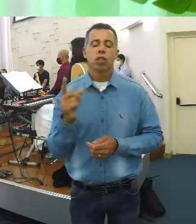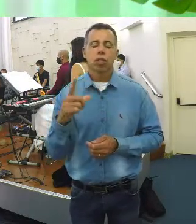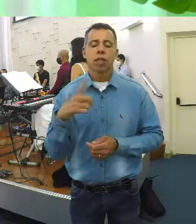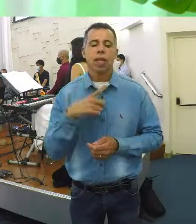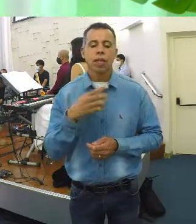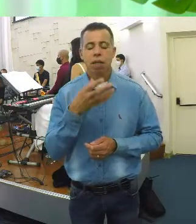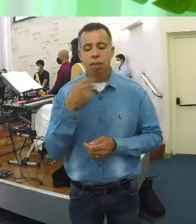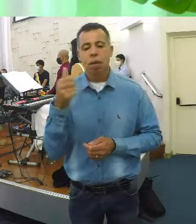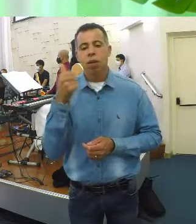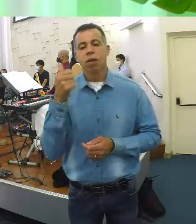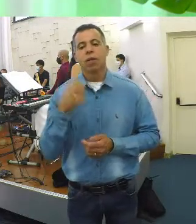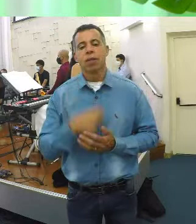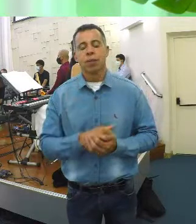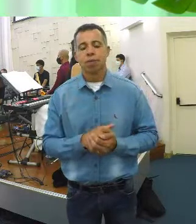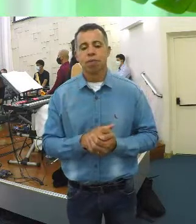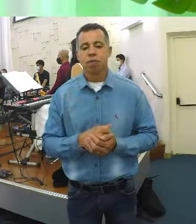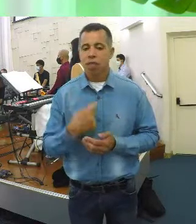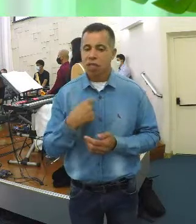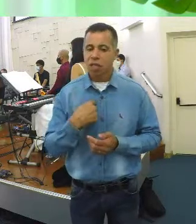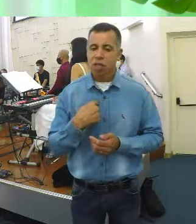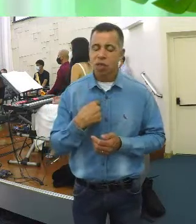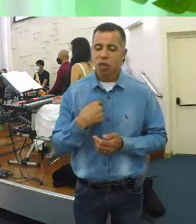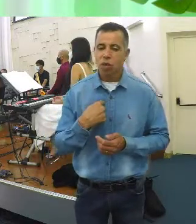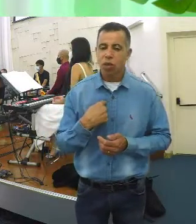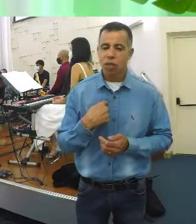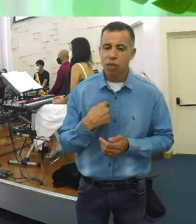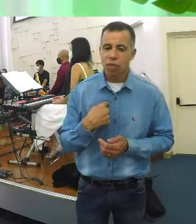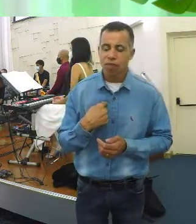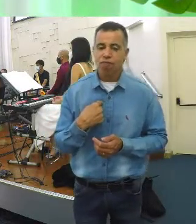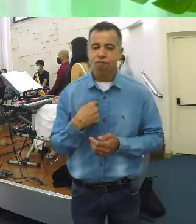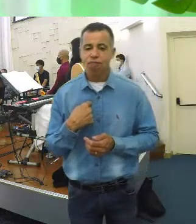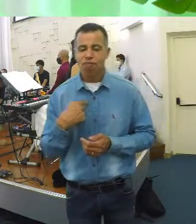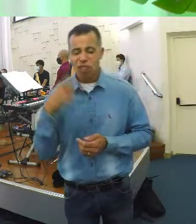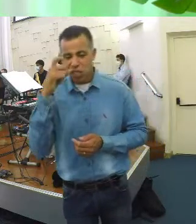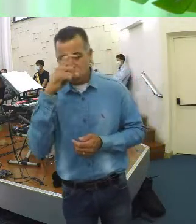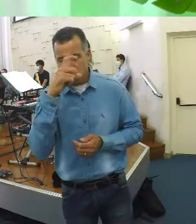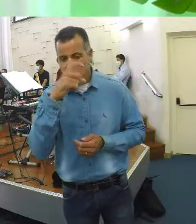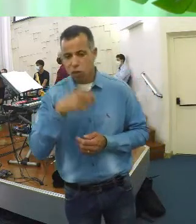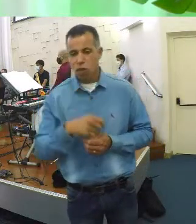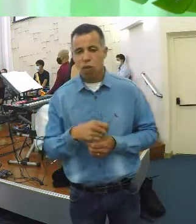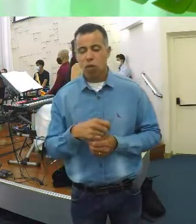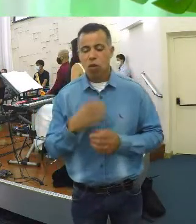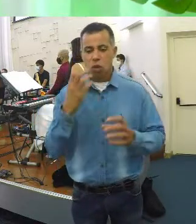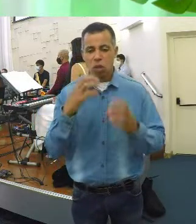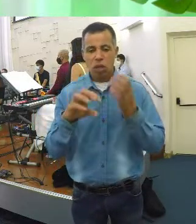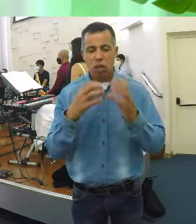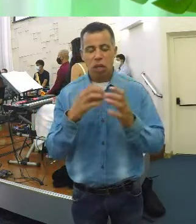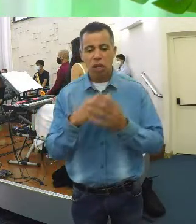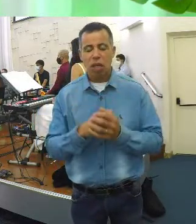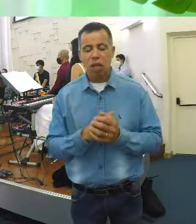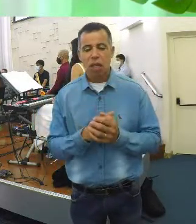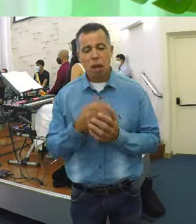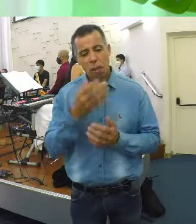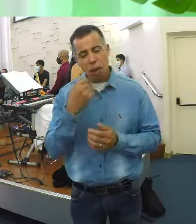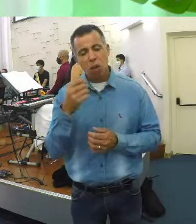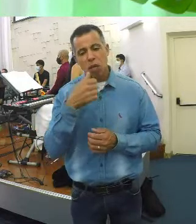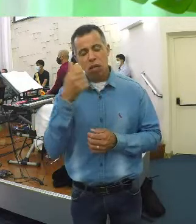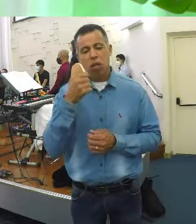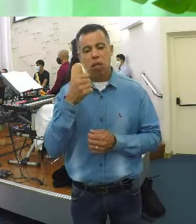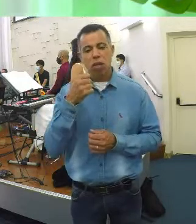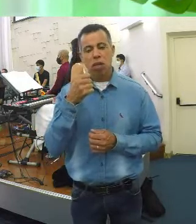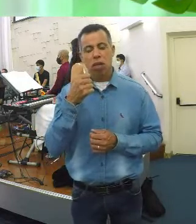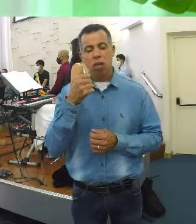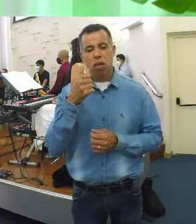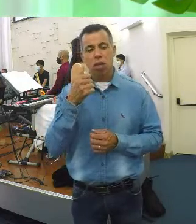Eu tenho muita dificuldade com algumas músicas. Uma delas é aquela que diz assim: o melhor de Deus ainda está por vir. Eu acho que